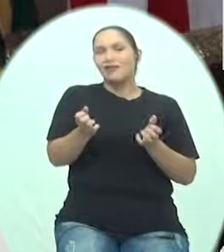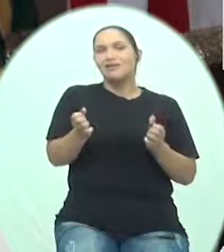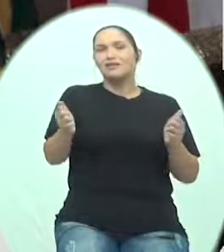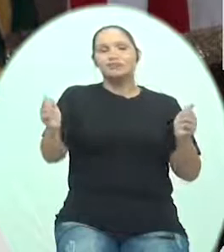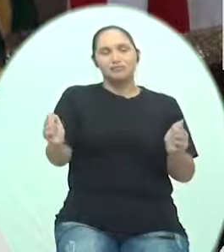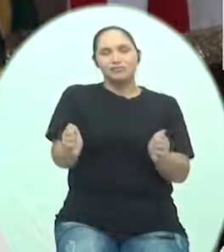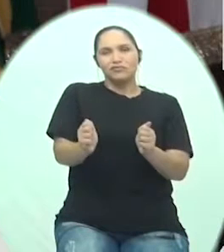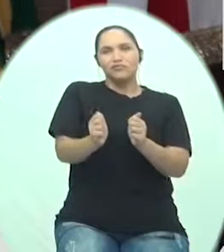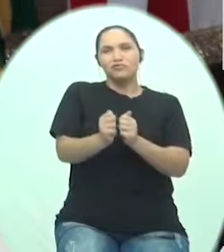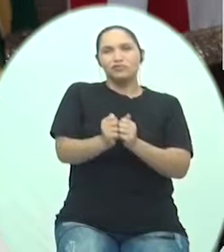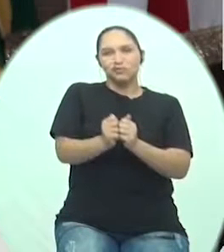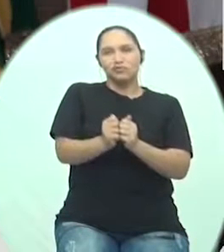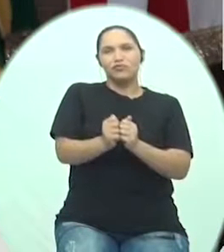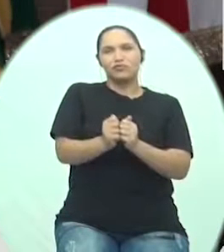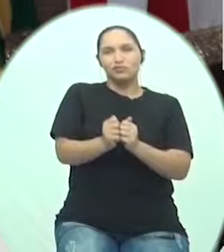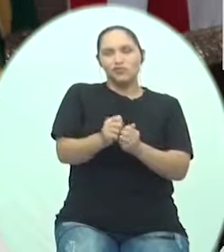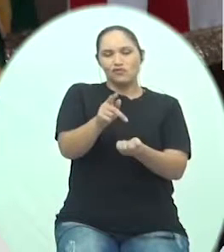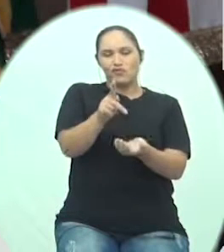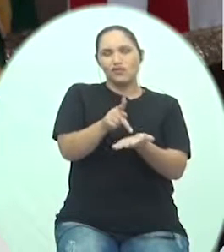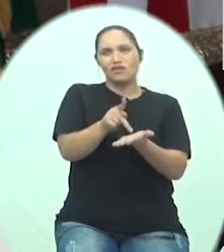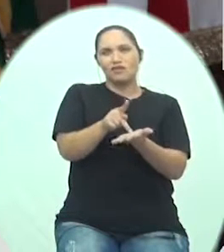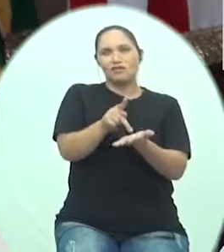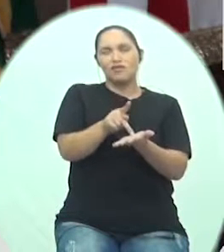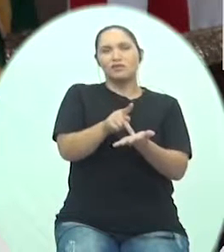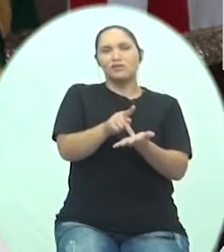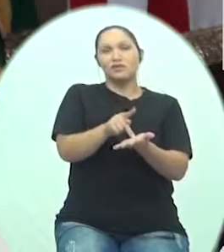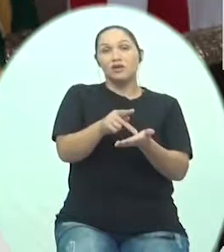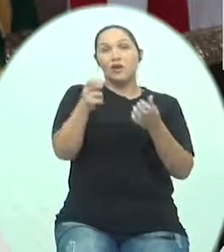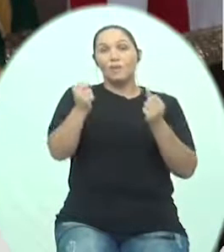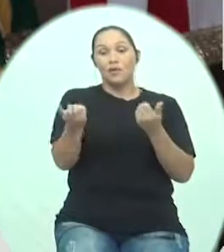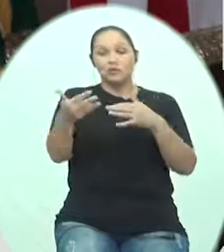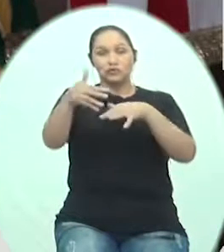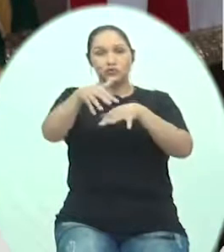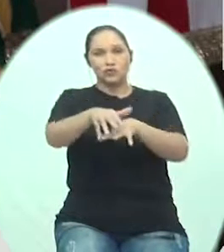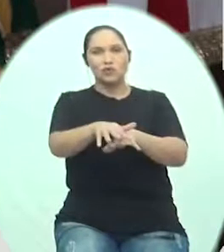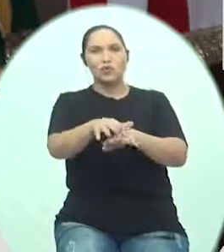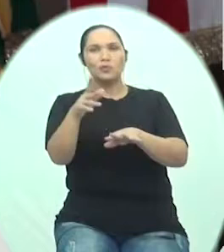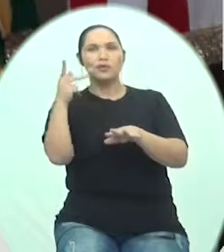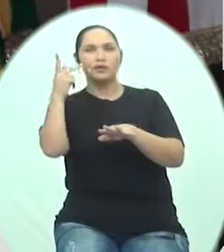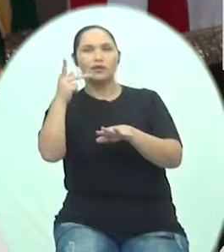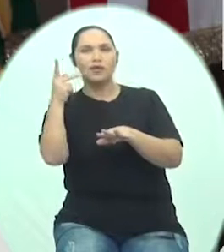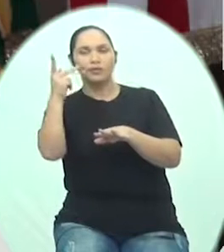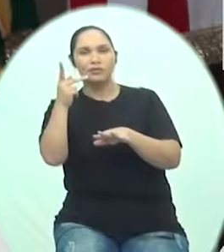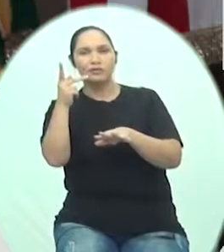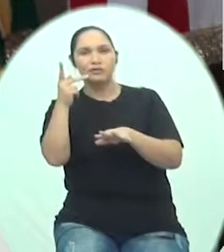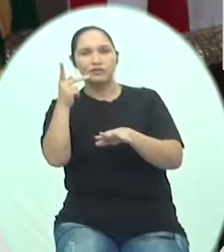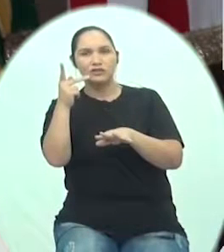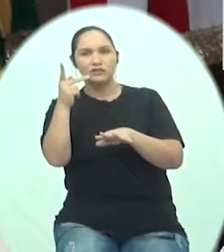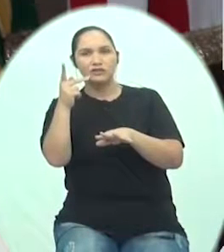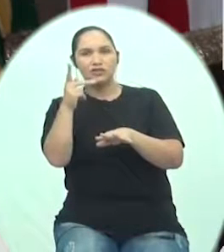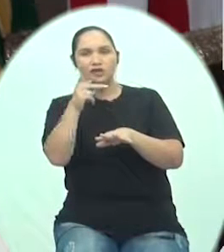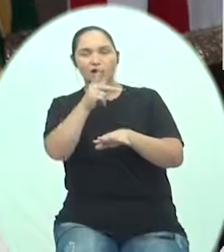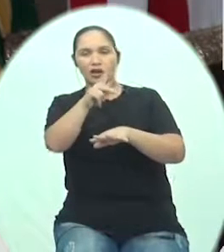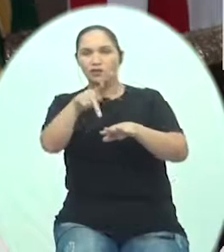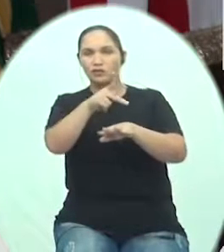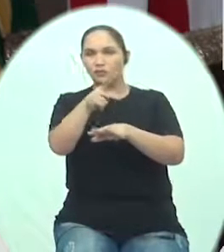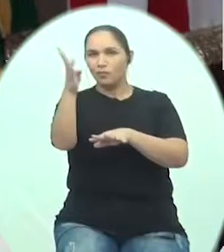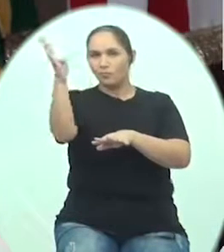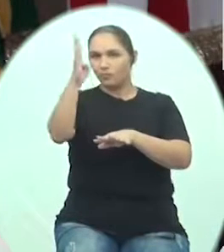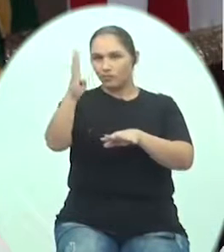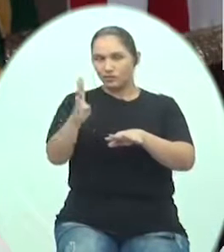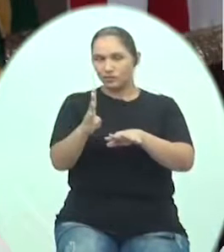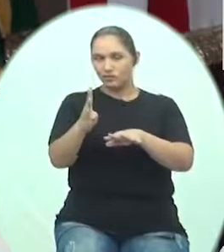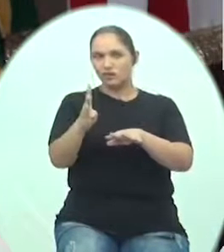possam estar inseridos e possam se envolver na política do nosso país do nosso estado e por não